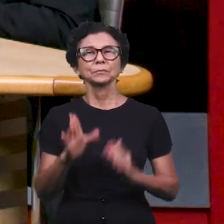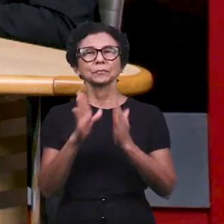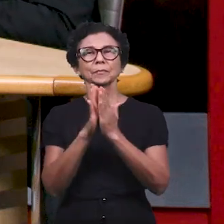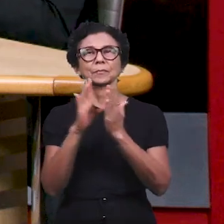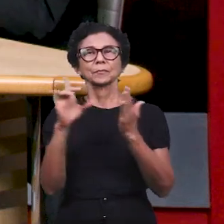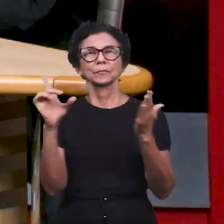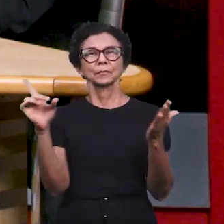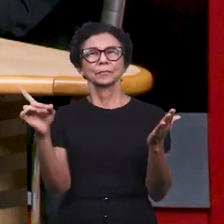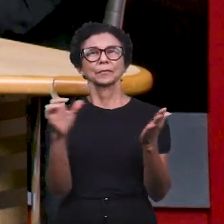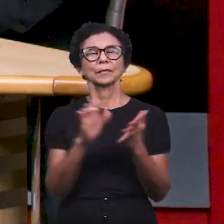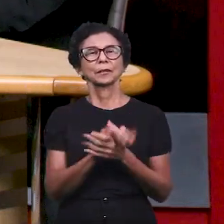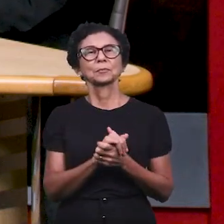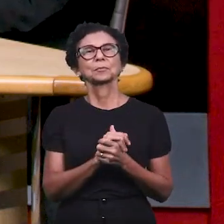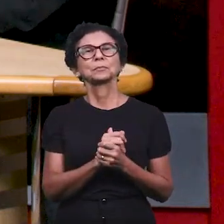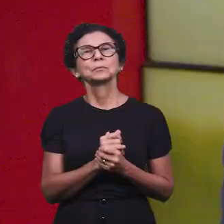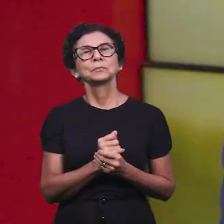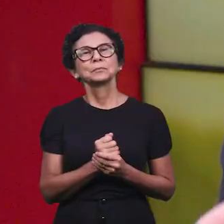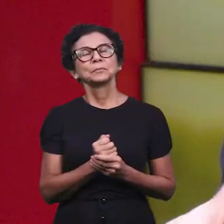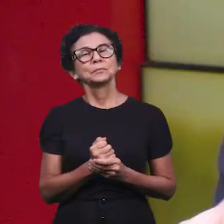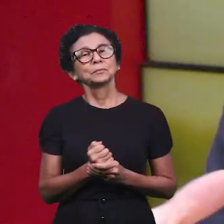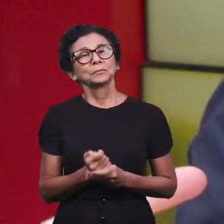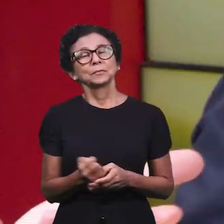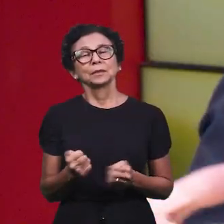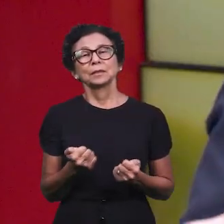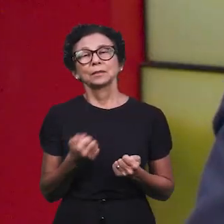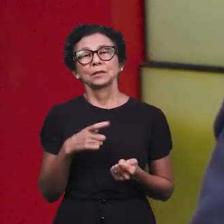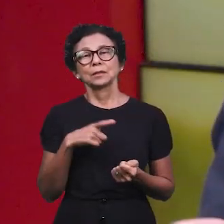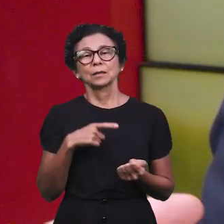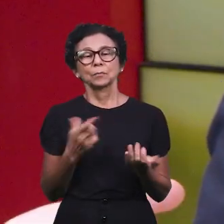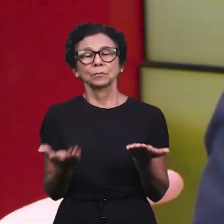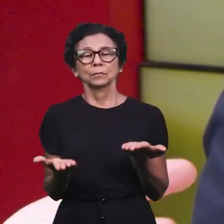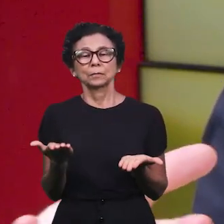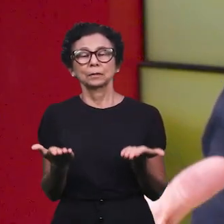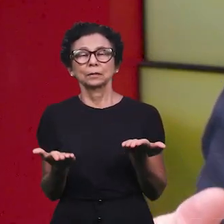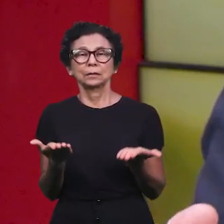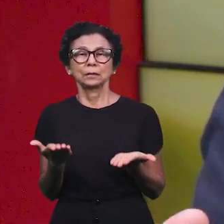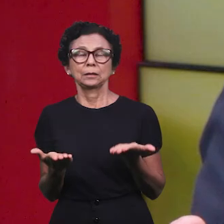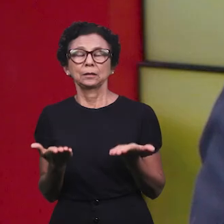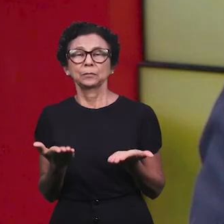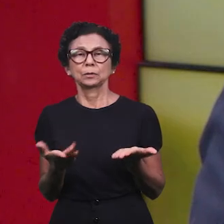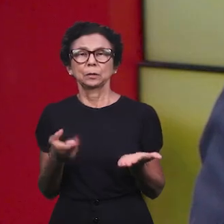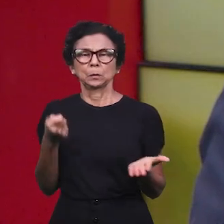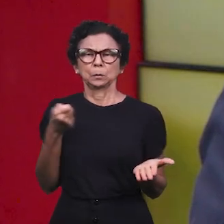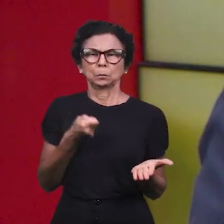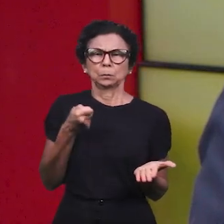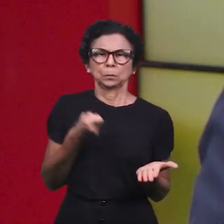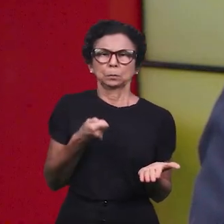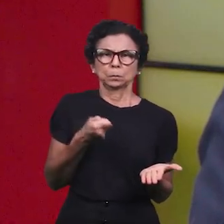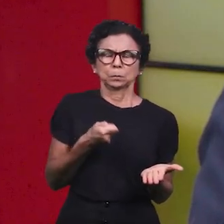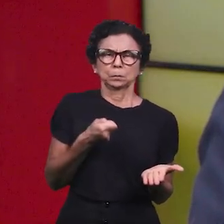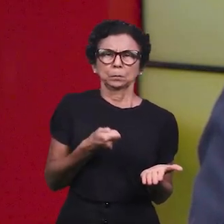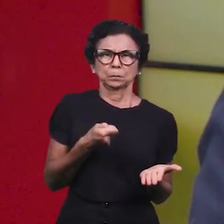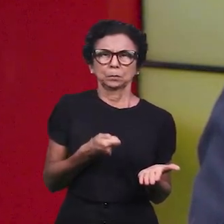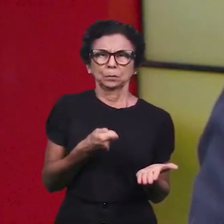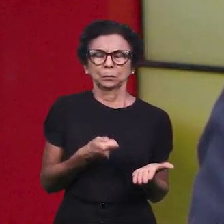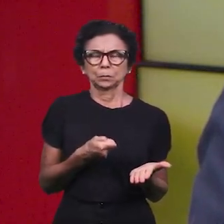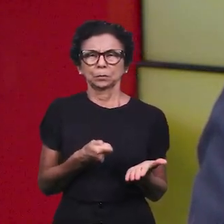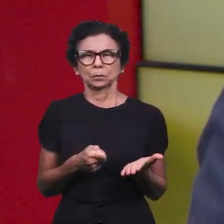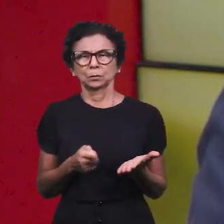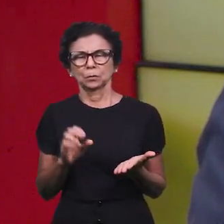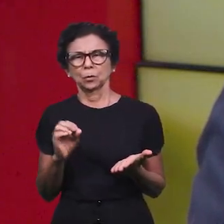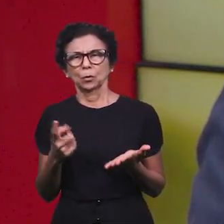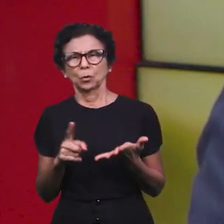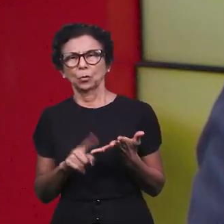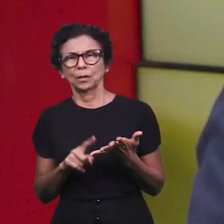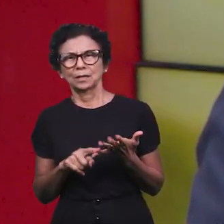palavra de Deus, ela nos traz essa recomposição, não é? Se você está sendo muito maleável, está vendo com o